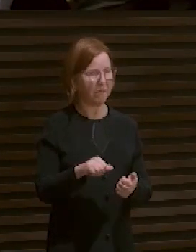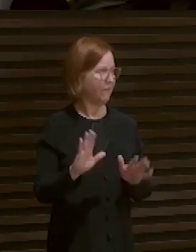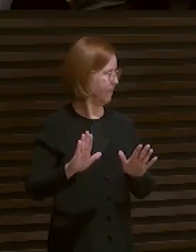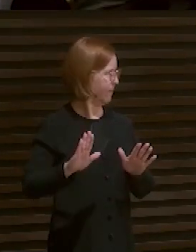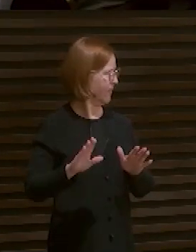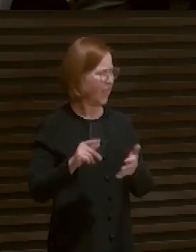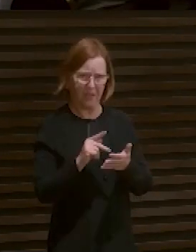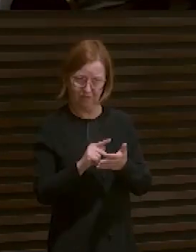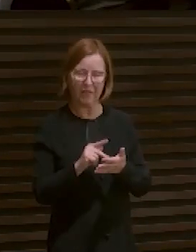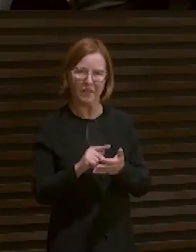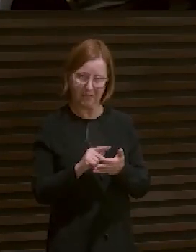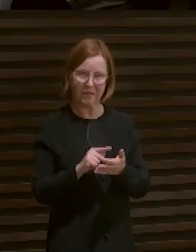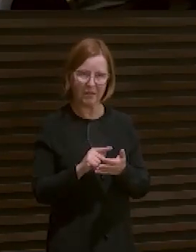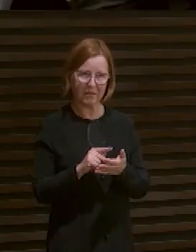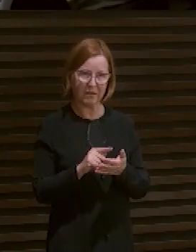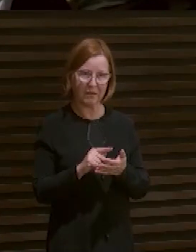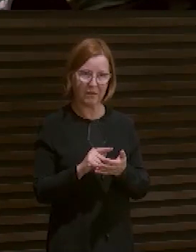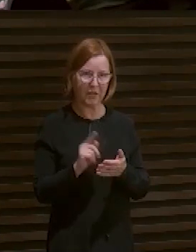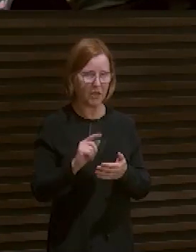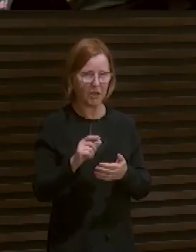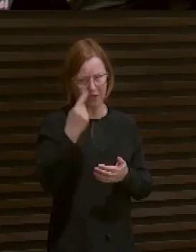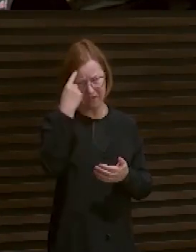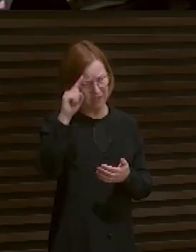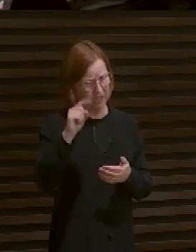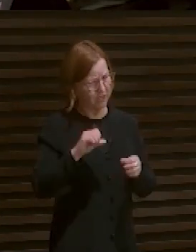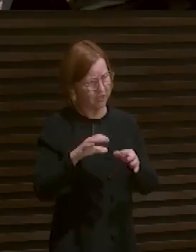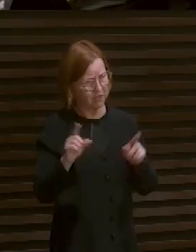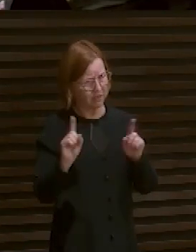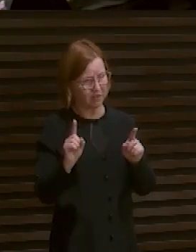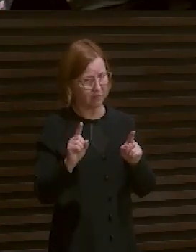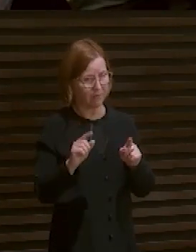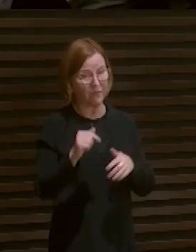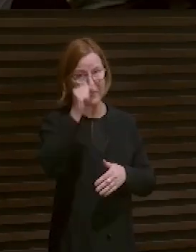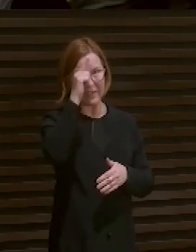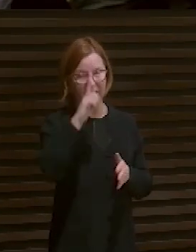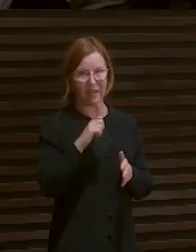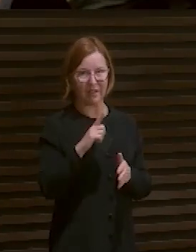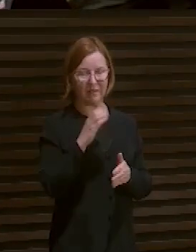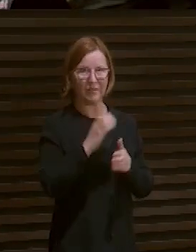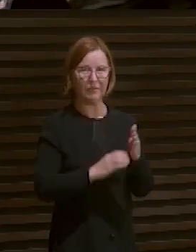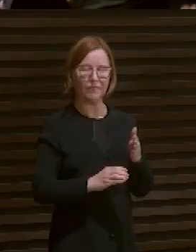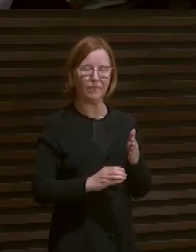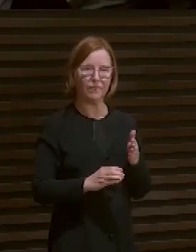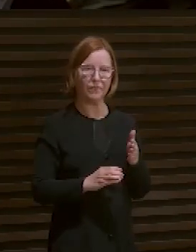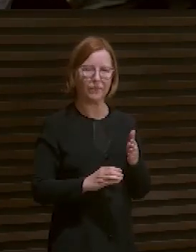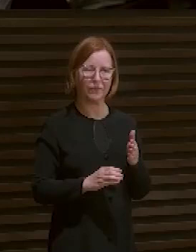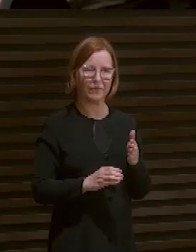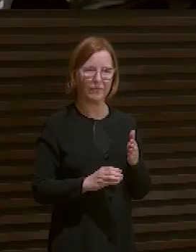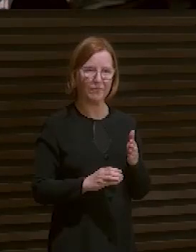Verdade, é verdade. Eu não estou inventando doutrina, não. Vamos para Gálatas, capítulo